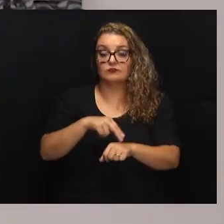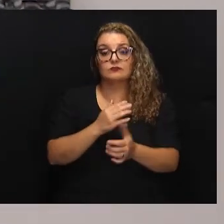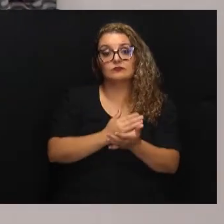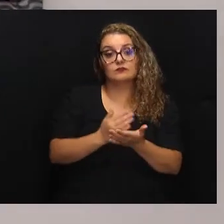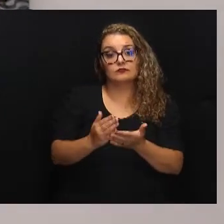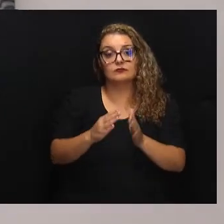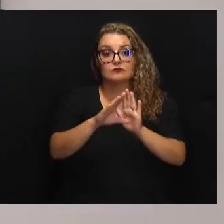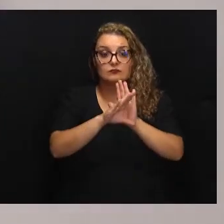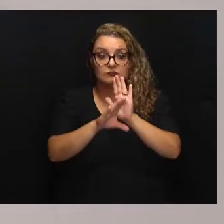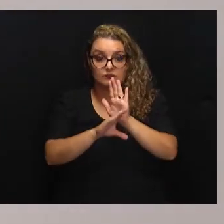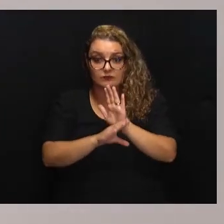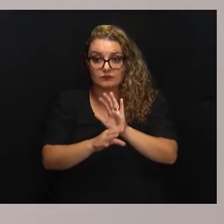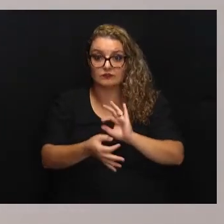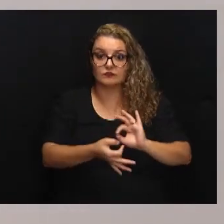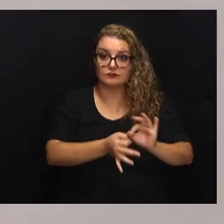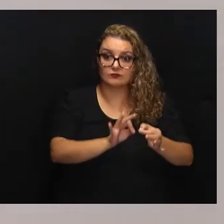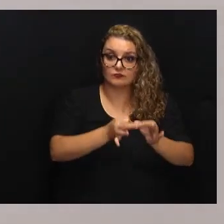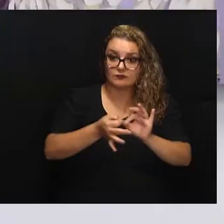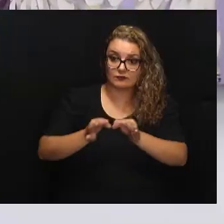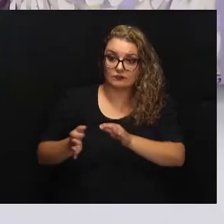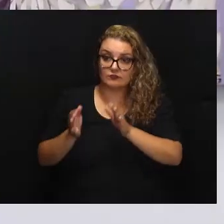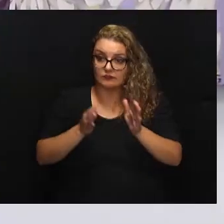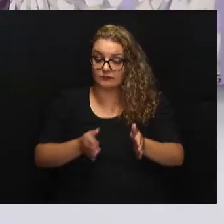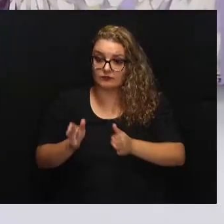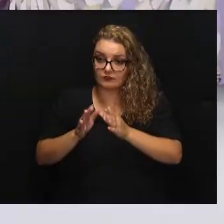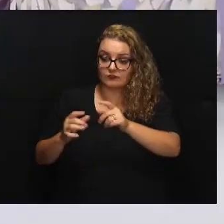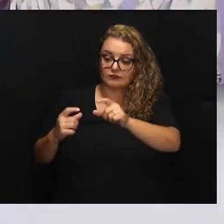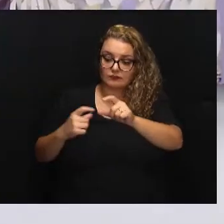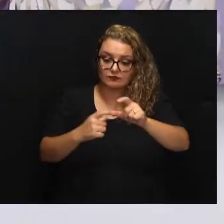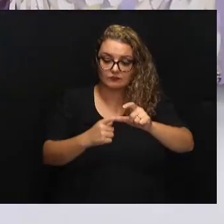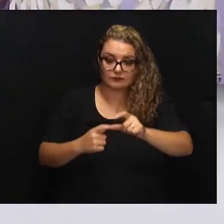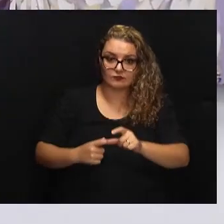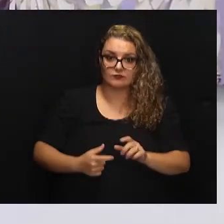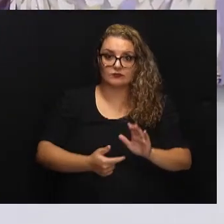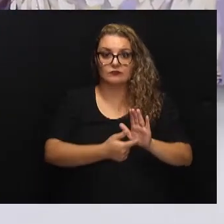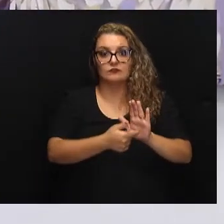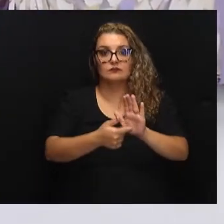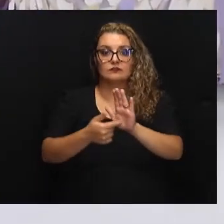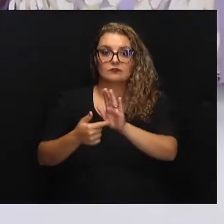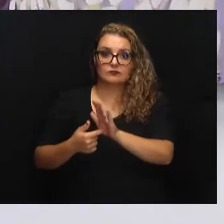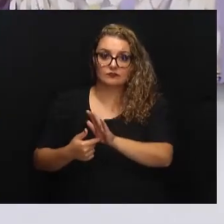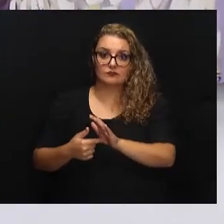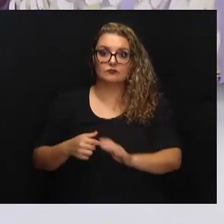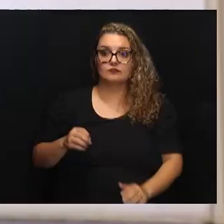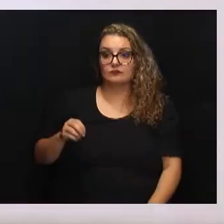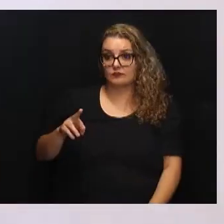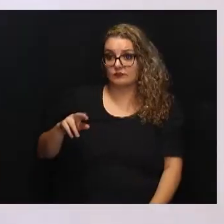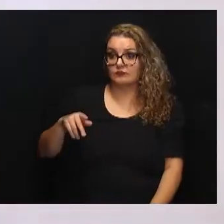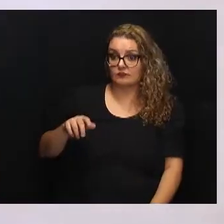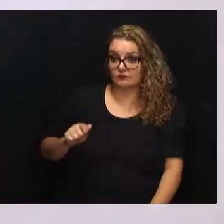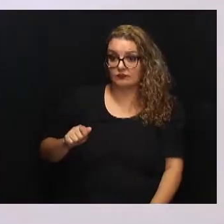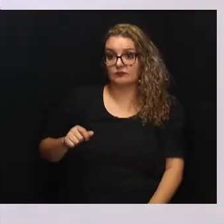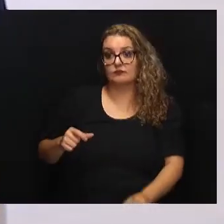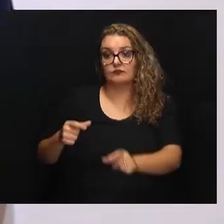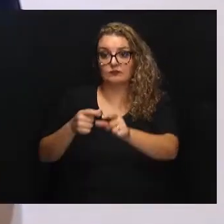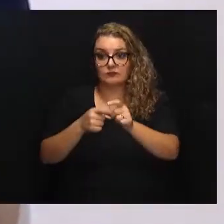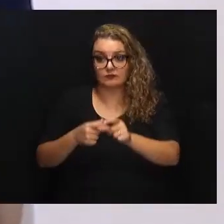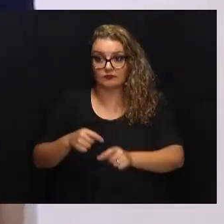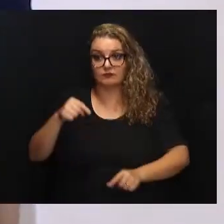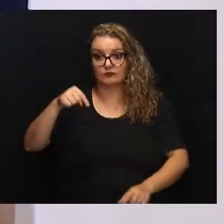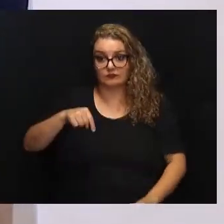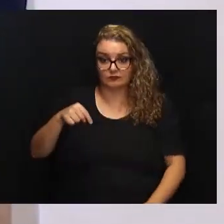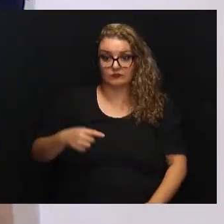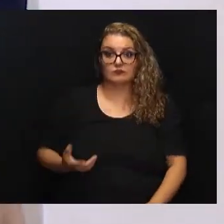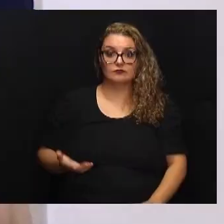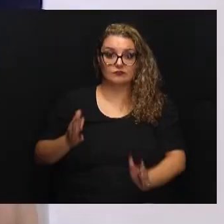quadrinho nacional e a gente começa uma programação de oficinas para a produção de quadrinhos e também de exposição de obras de